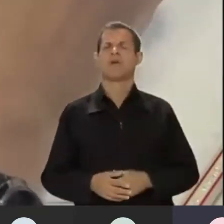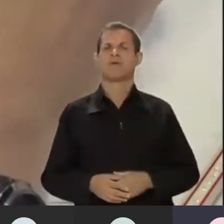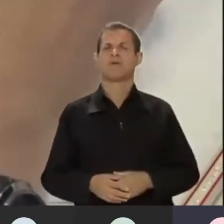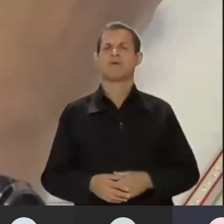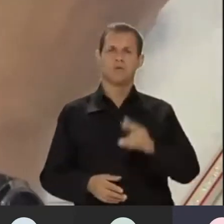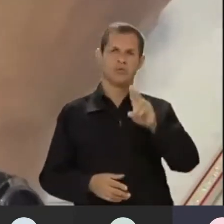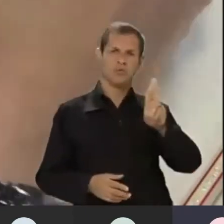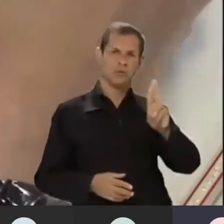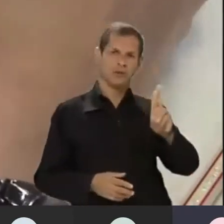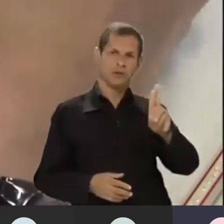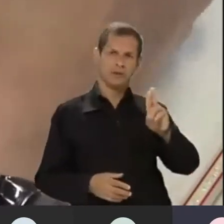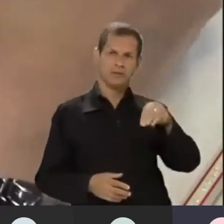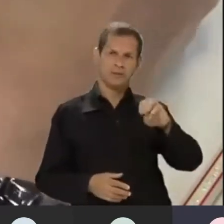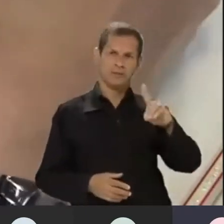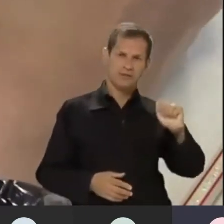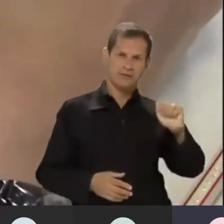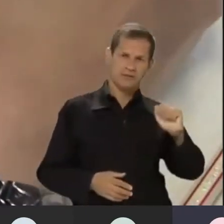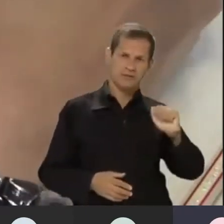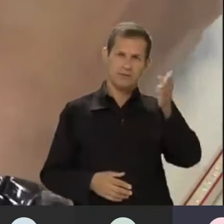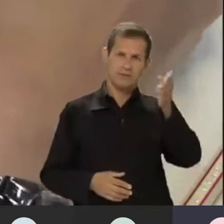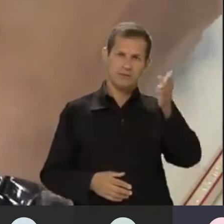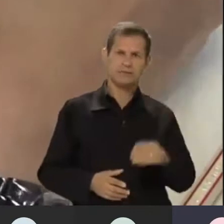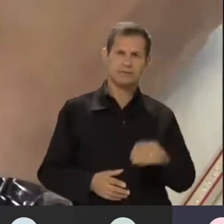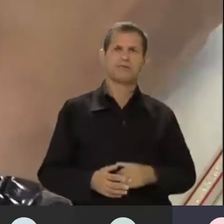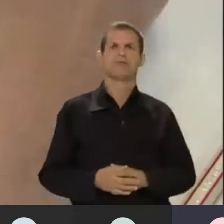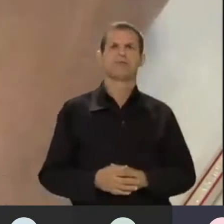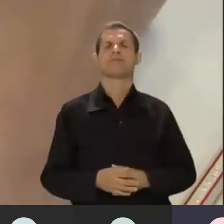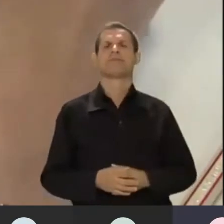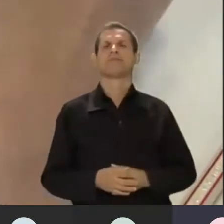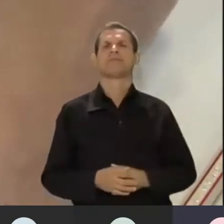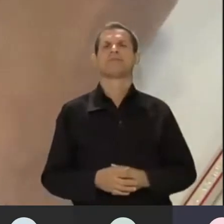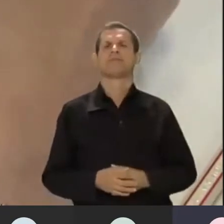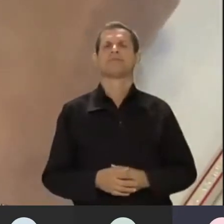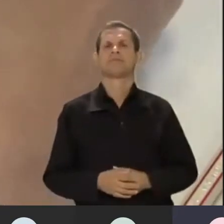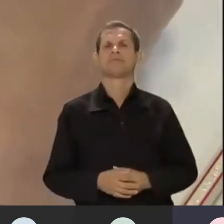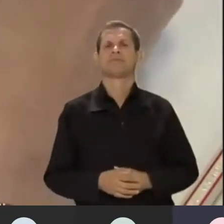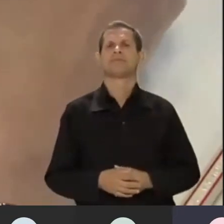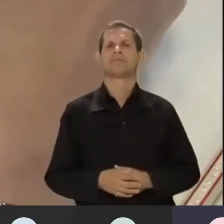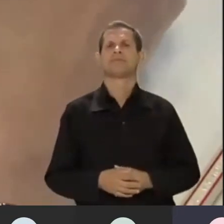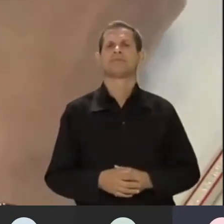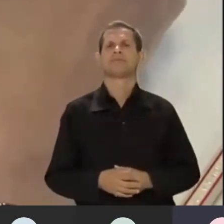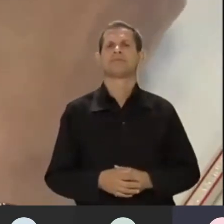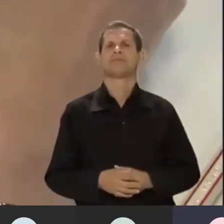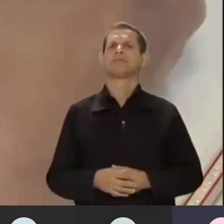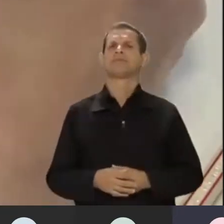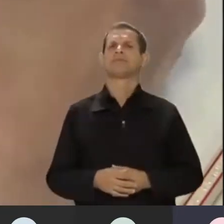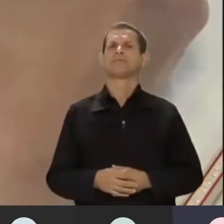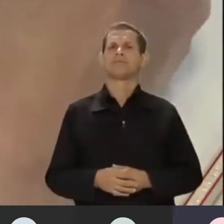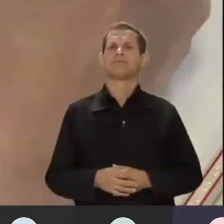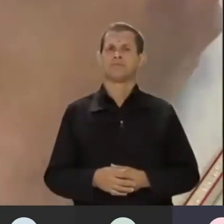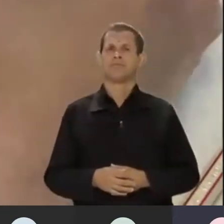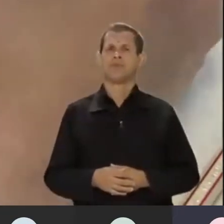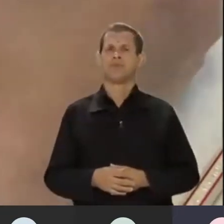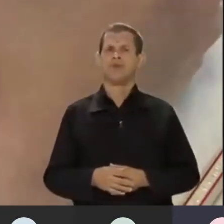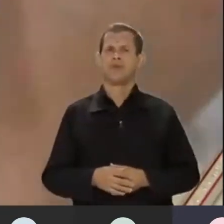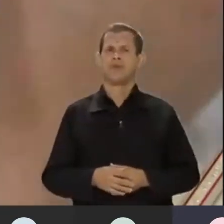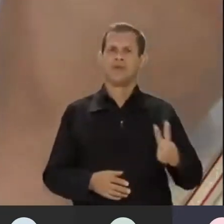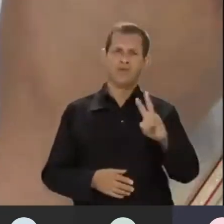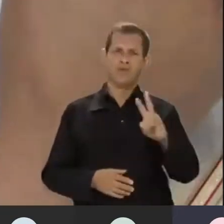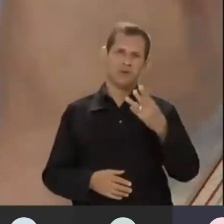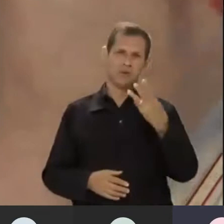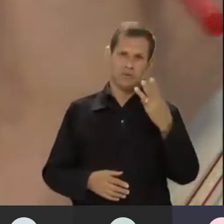aqui, umidade média no Brasil, vai ser um